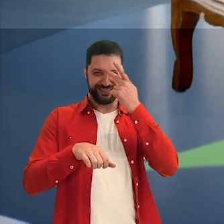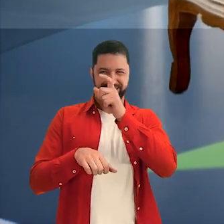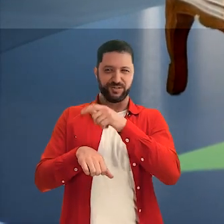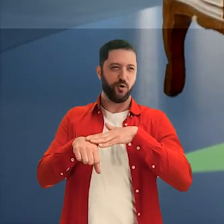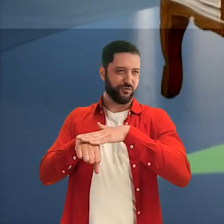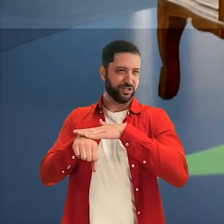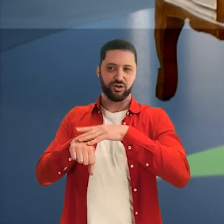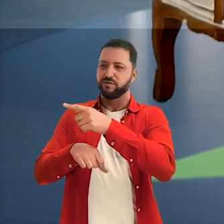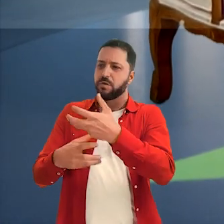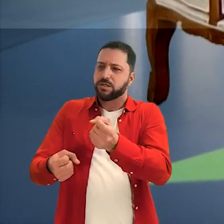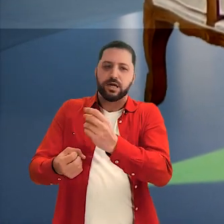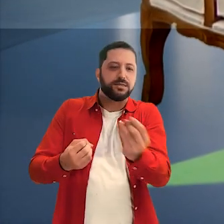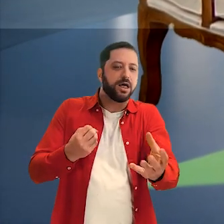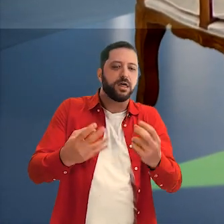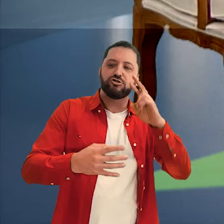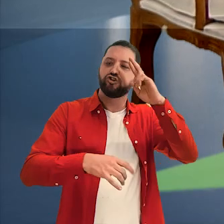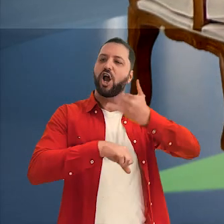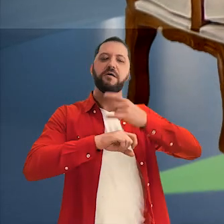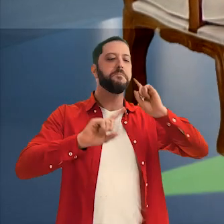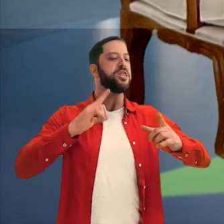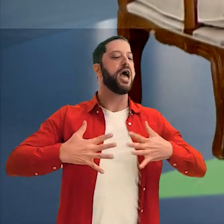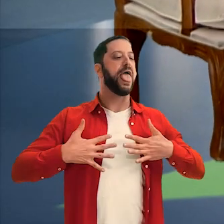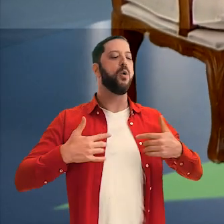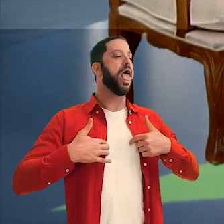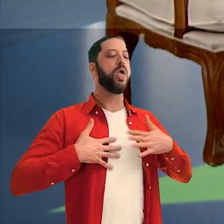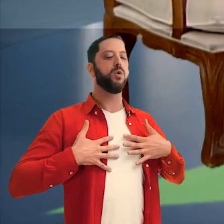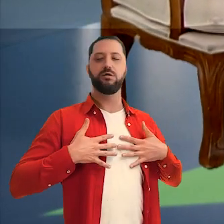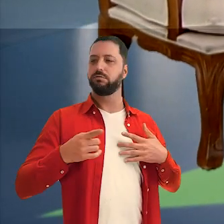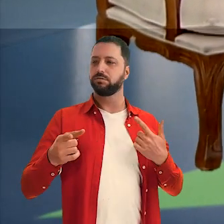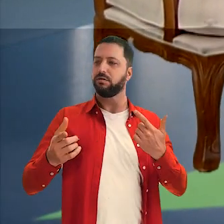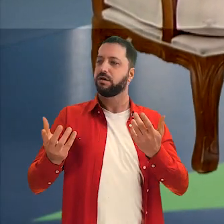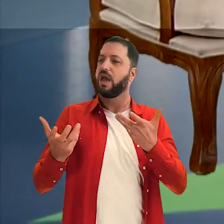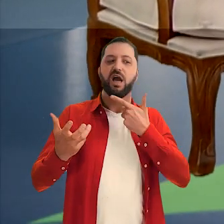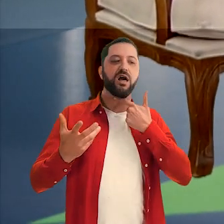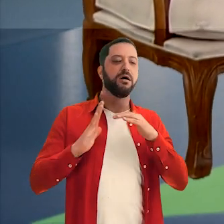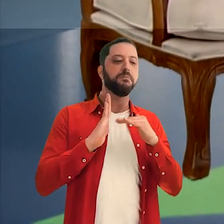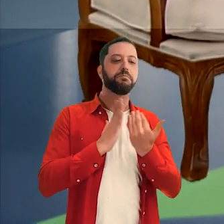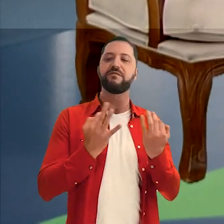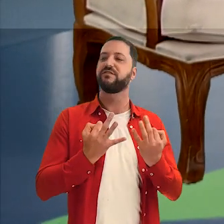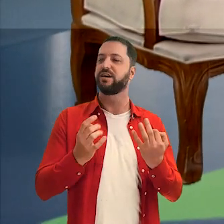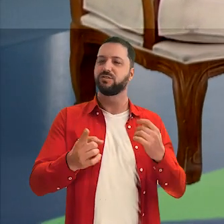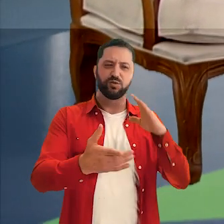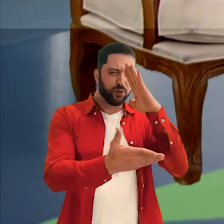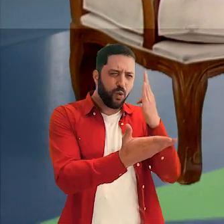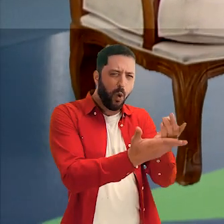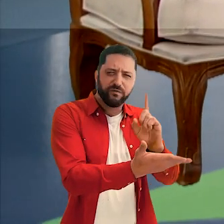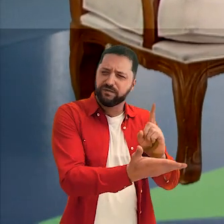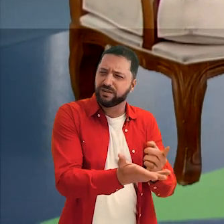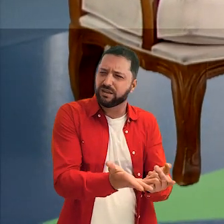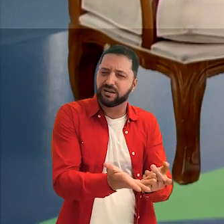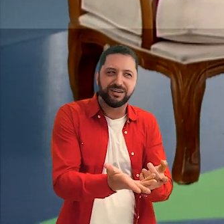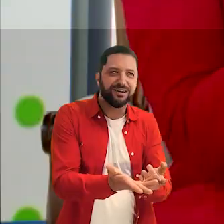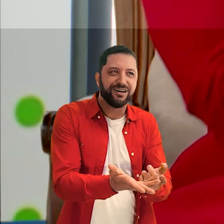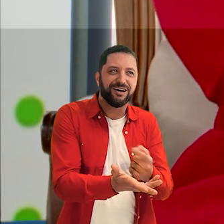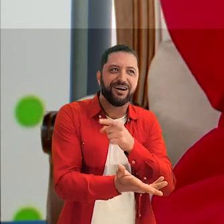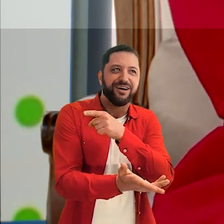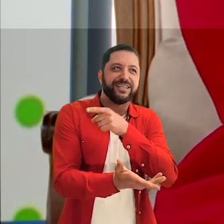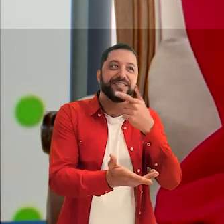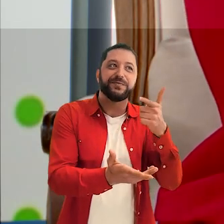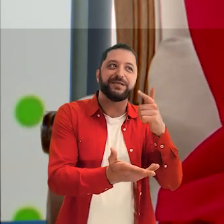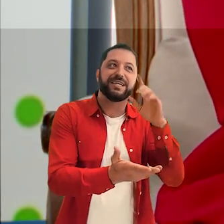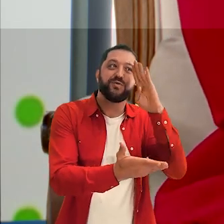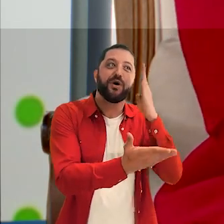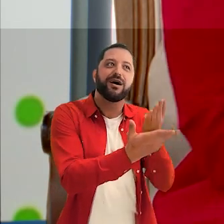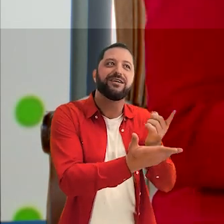mesmo eu estava falando com uma pessoa perfeccionista e eu falei, você não está delegando porque você é perfeccionista. Você não está confiando. Então o perfeccionista não confia em